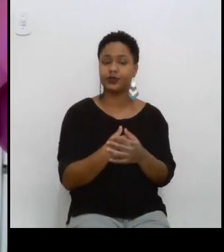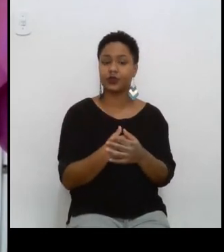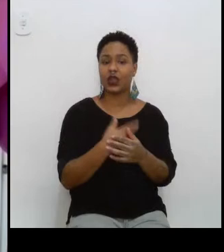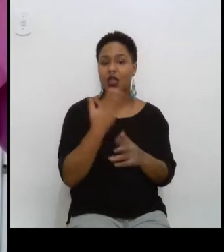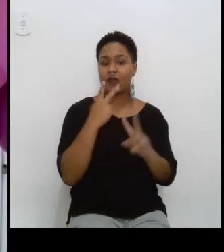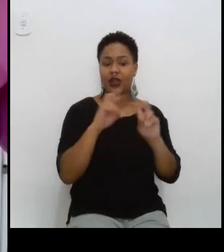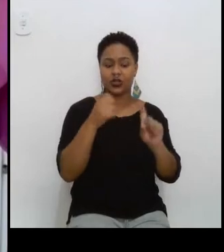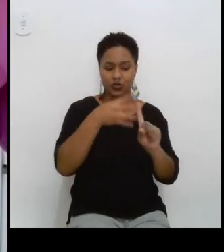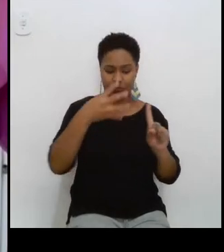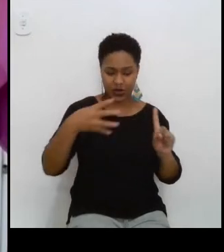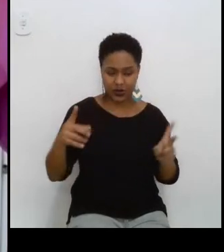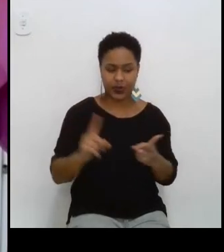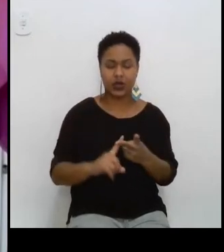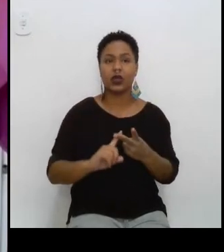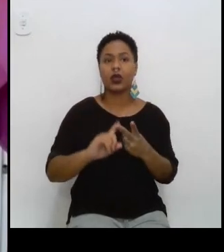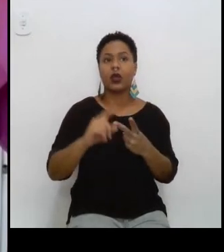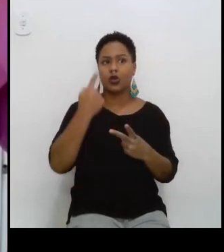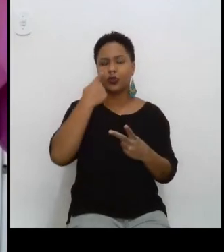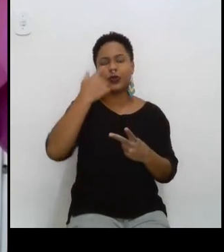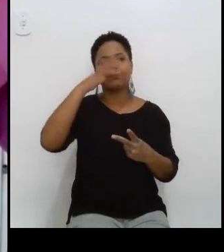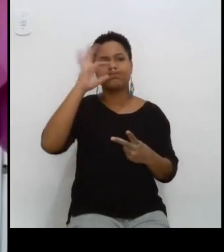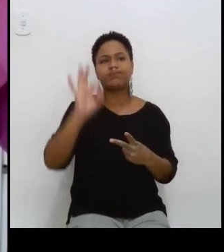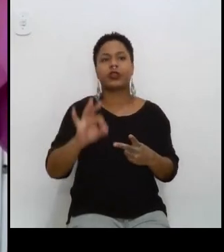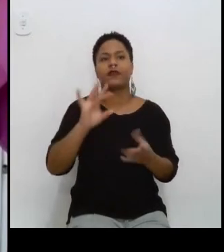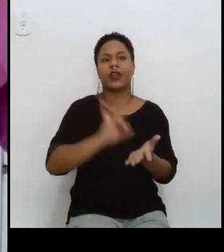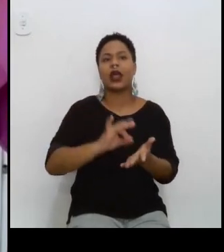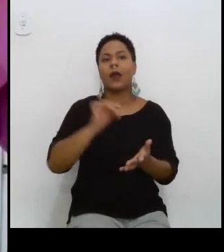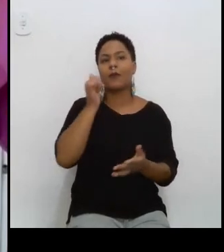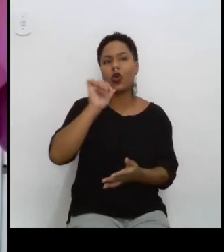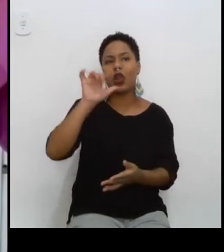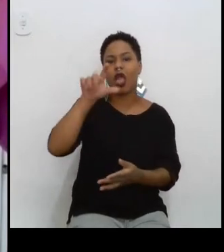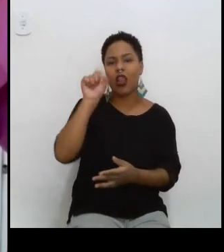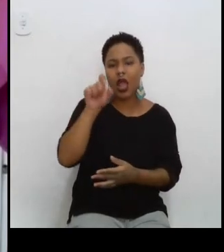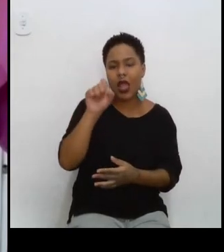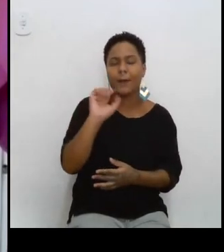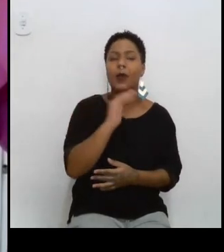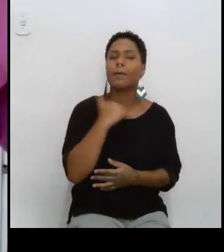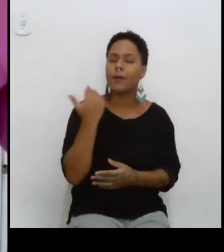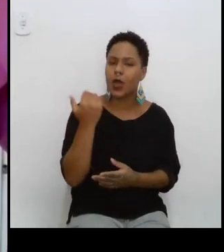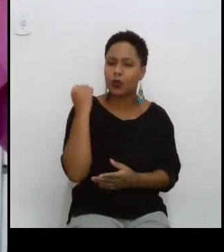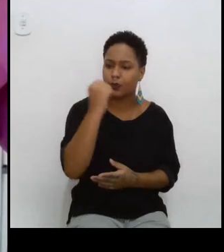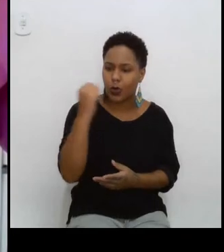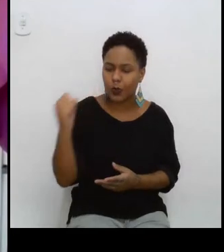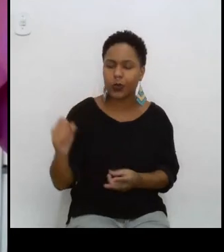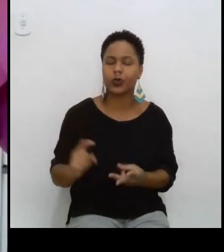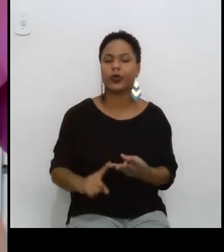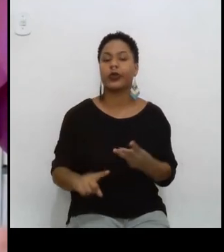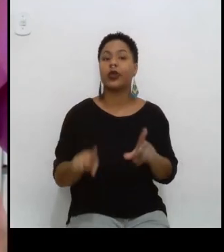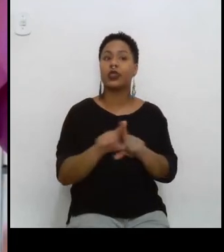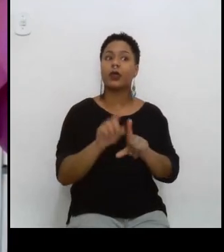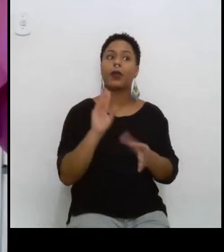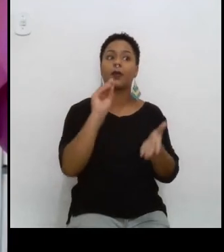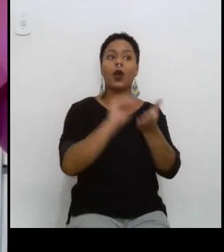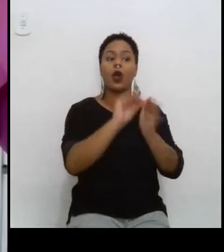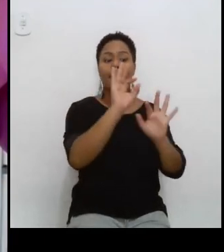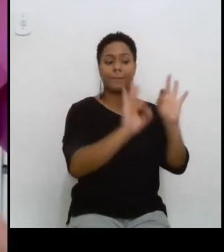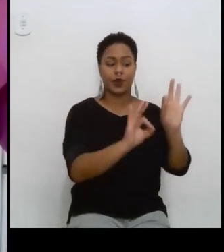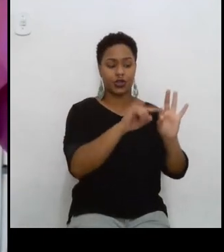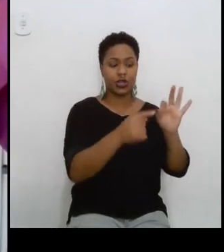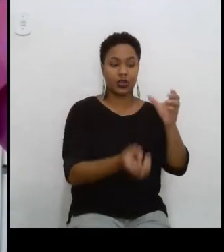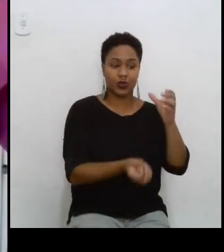3D reconhecer o lesbocidio e de implementar era uma o projeto que Visa criar um programa